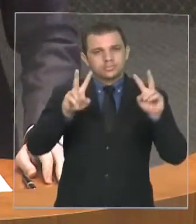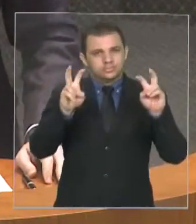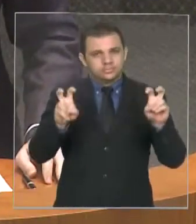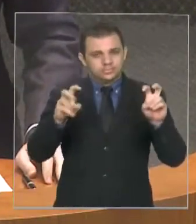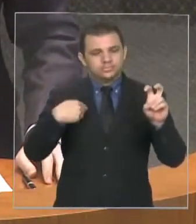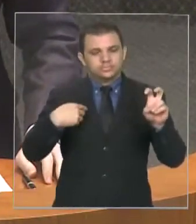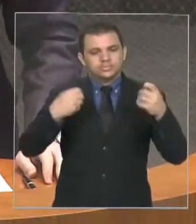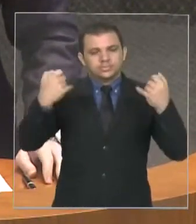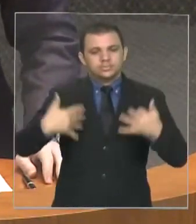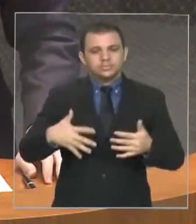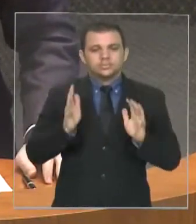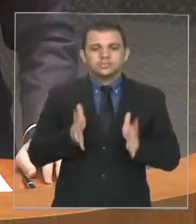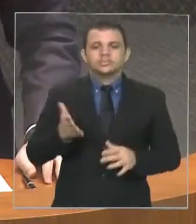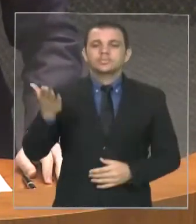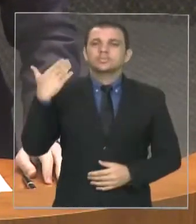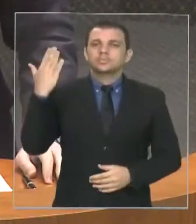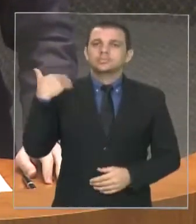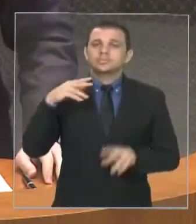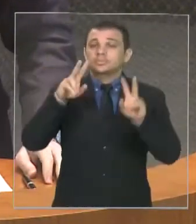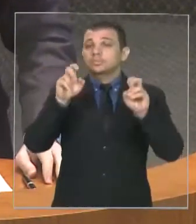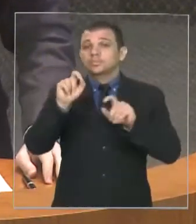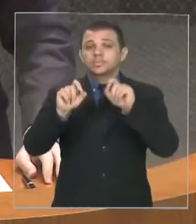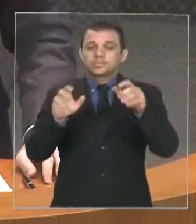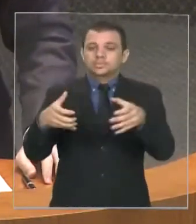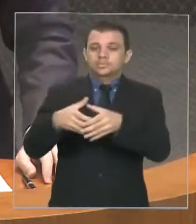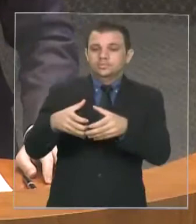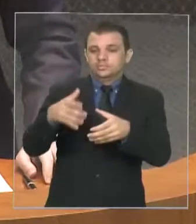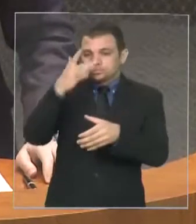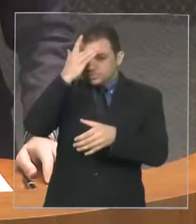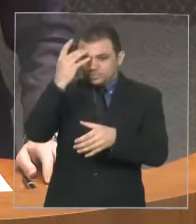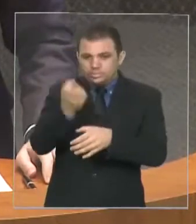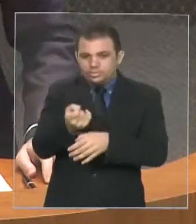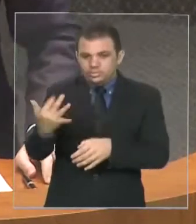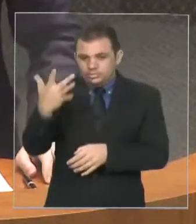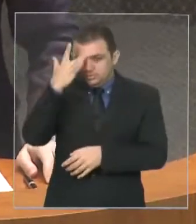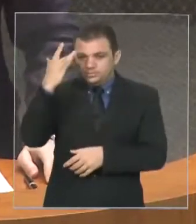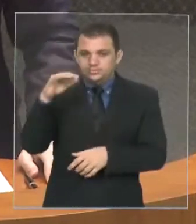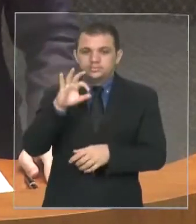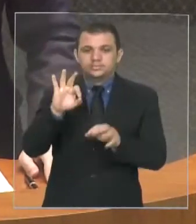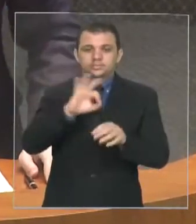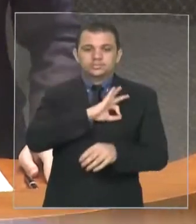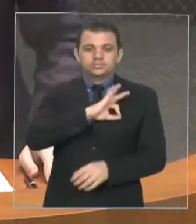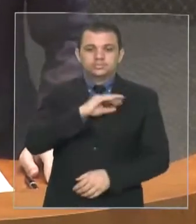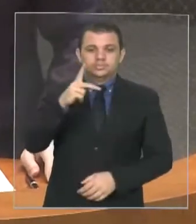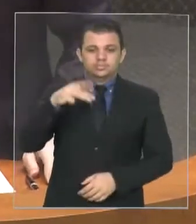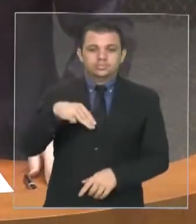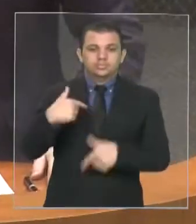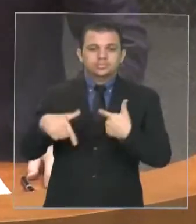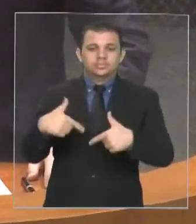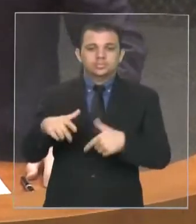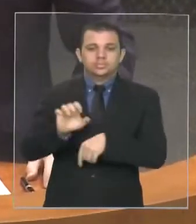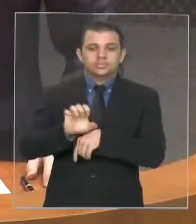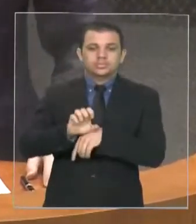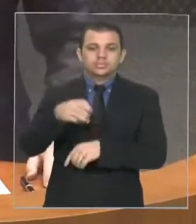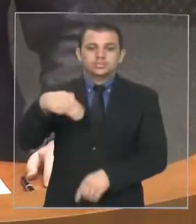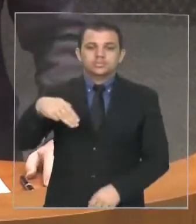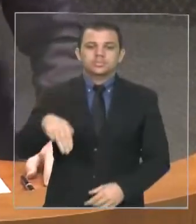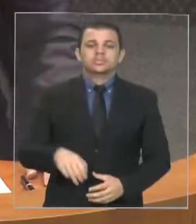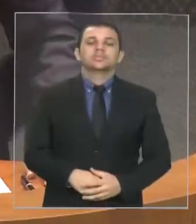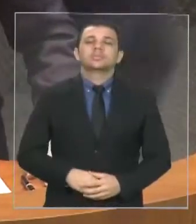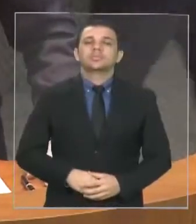respeito do efetivo da Polícia Militar no Estado do Maranhão. Eu sou um crítico árduo